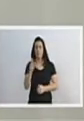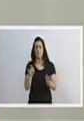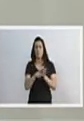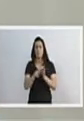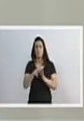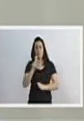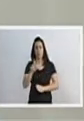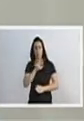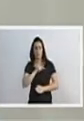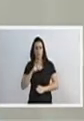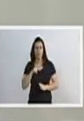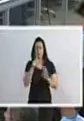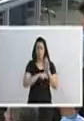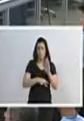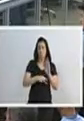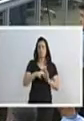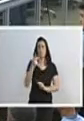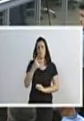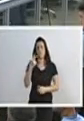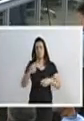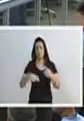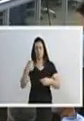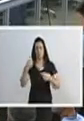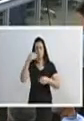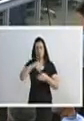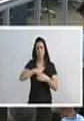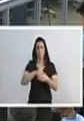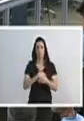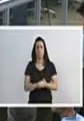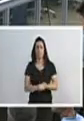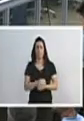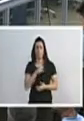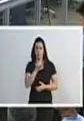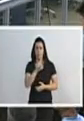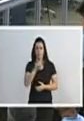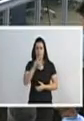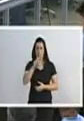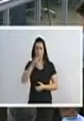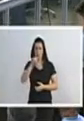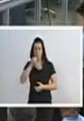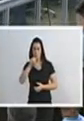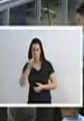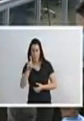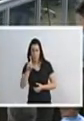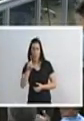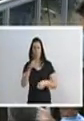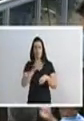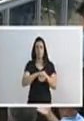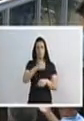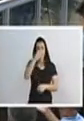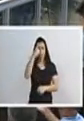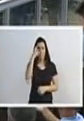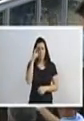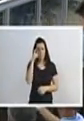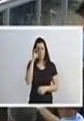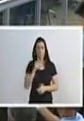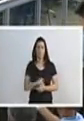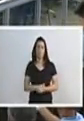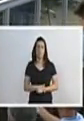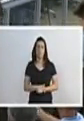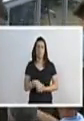dia. Projetos. Em segunda discussão e votação, os seguintes projetos. 1.501, de autoria do vereador Jefferson Forest.